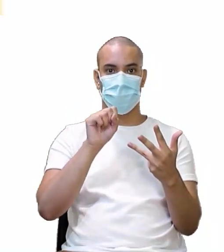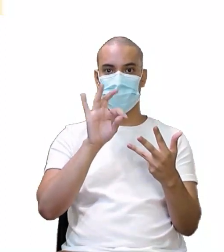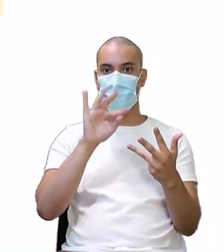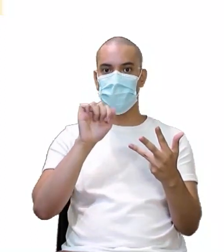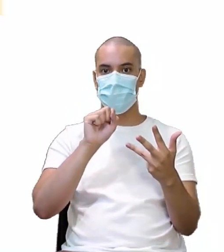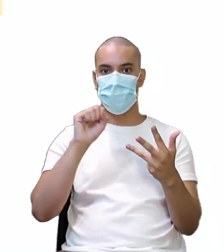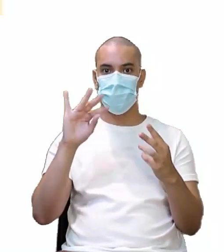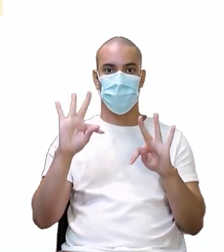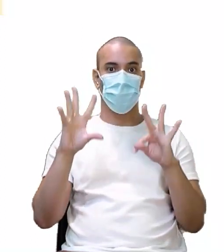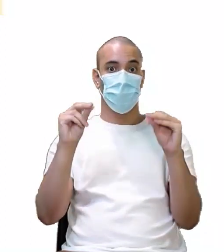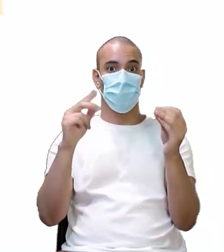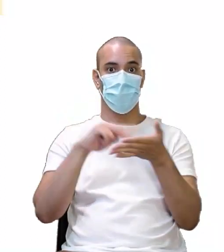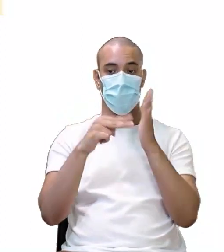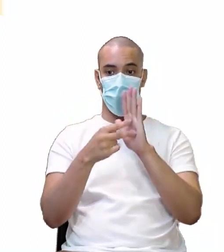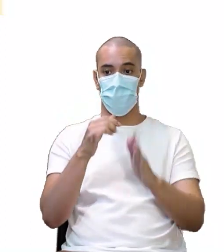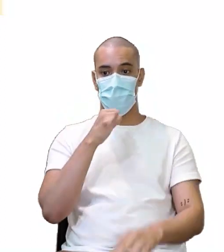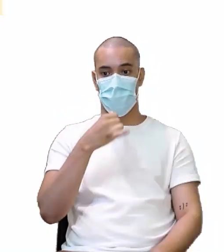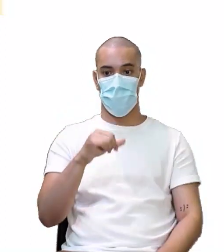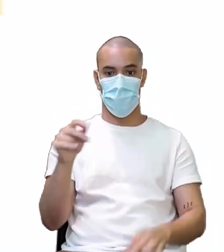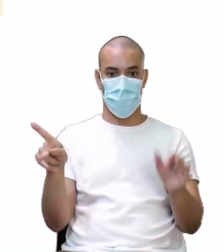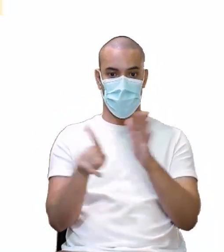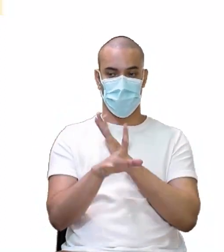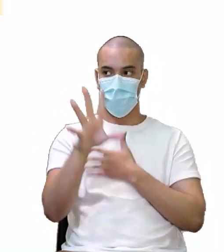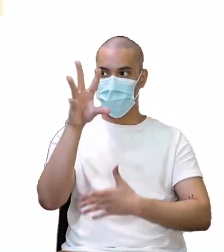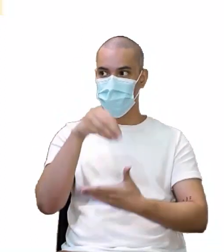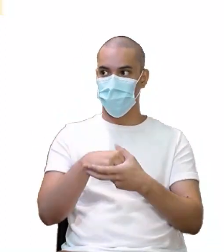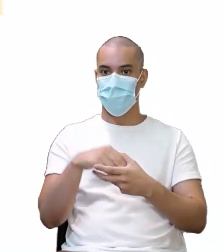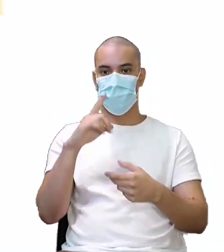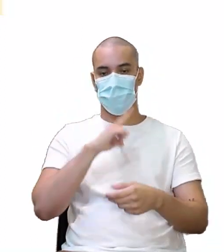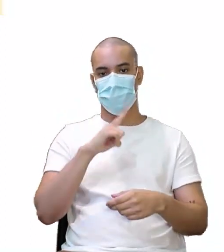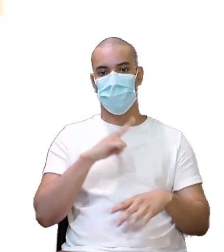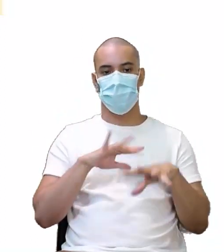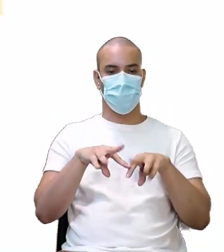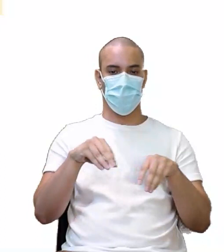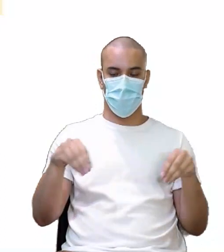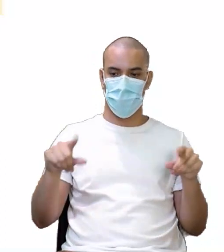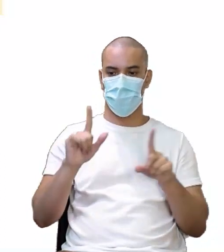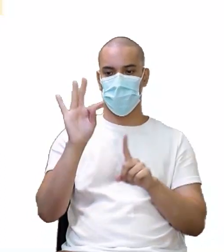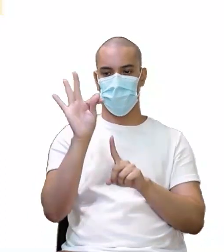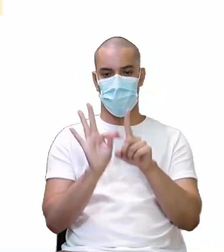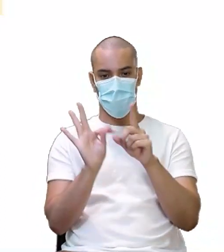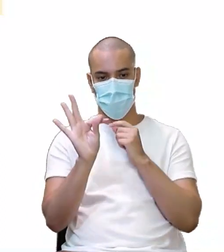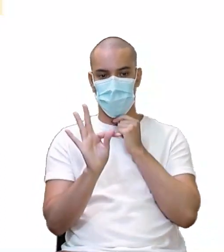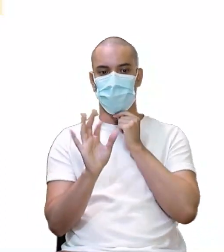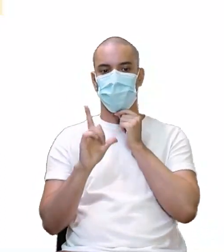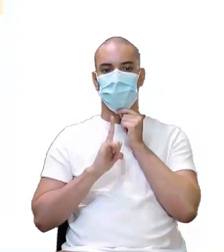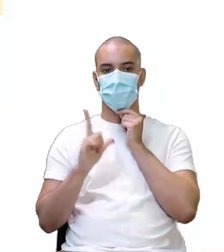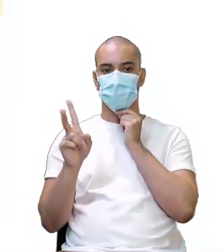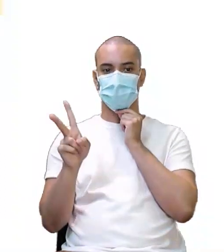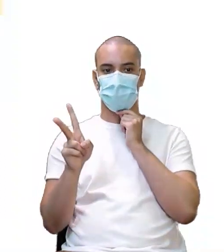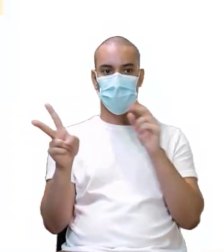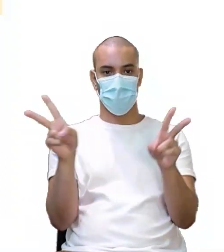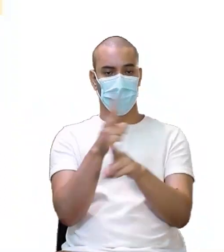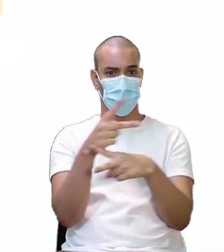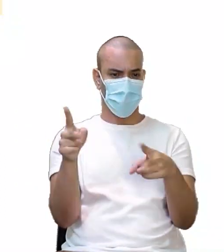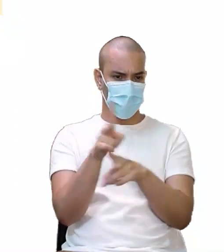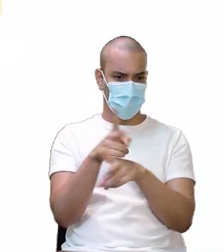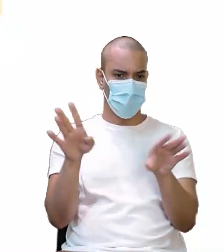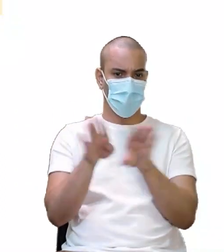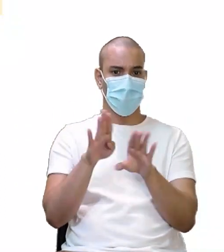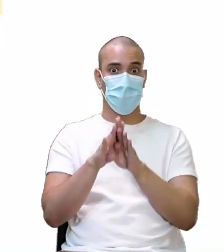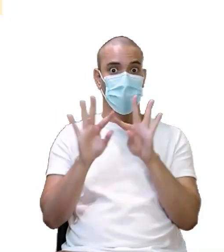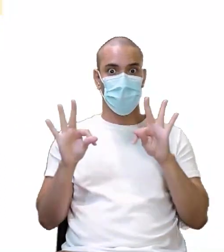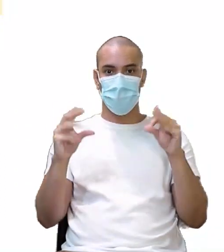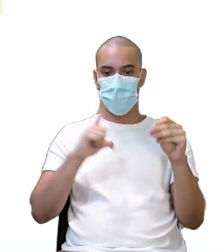químicos presentes na natureza. Aí a gente vai ter solo, vai ter temperatura, tá? O vento. Esse vento vai ter